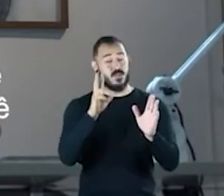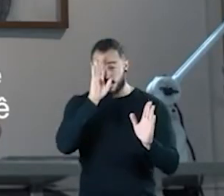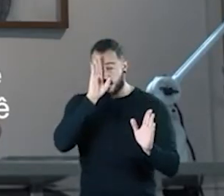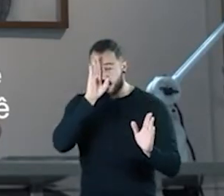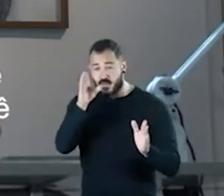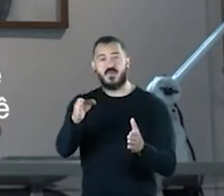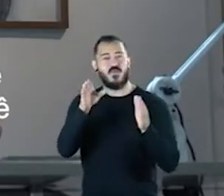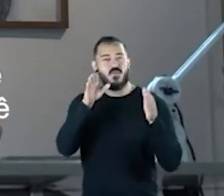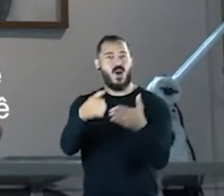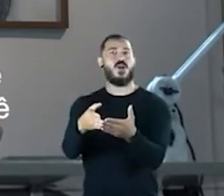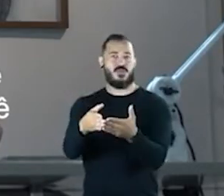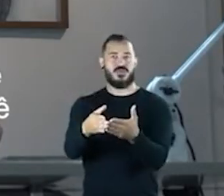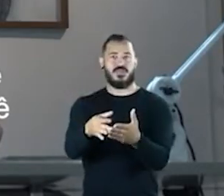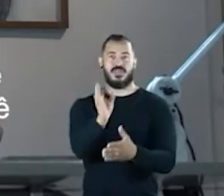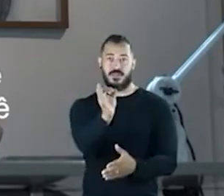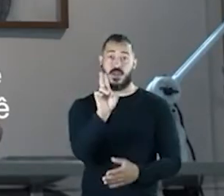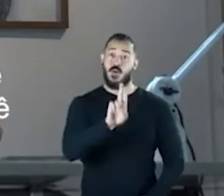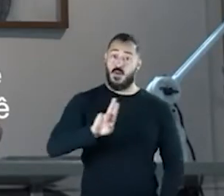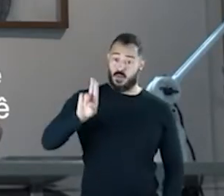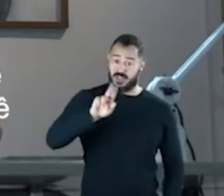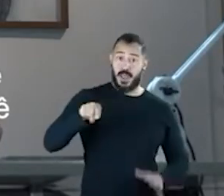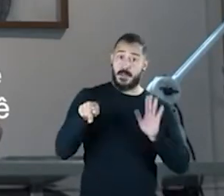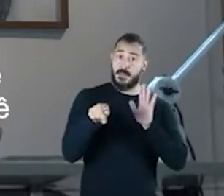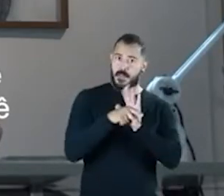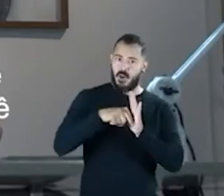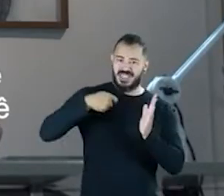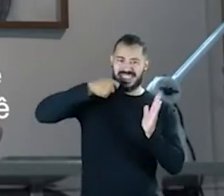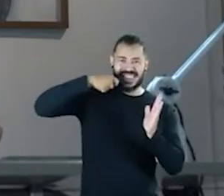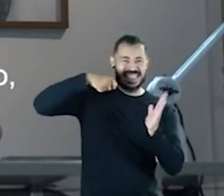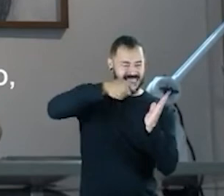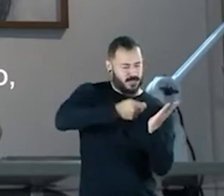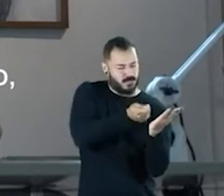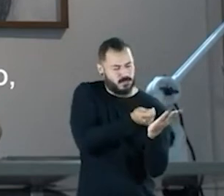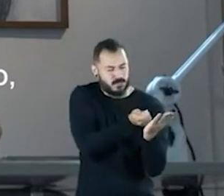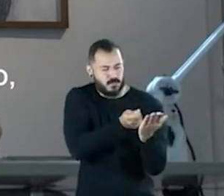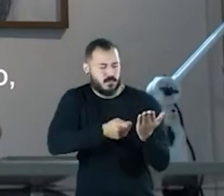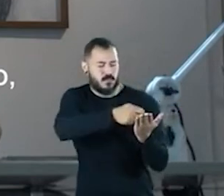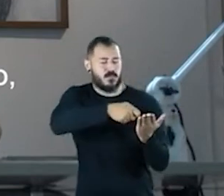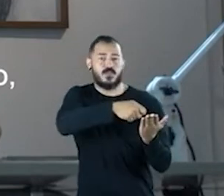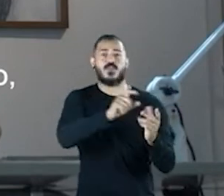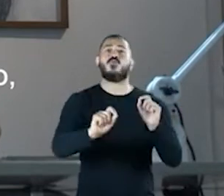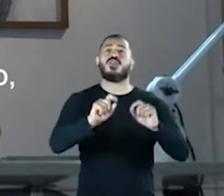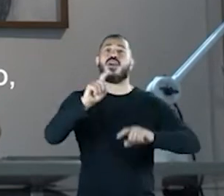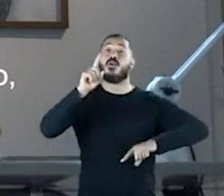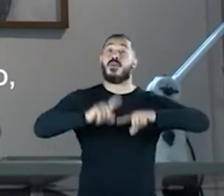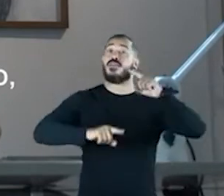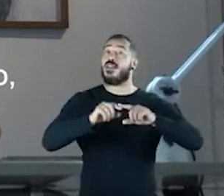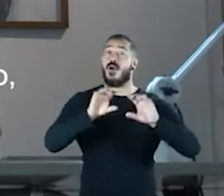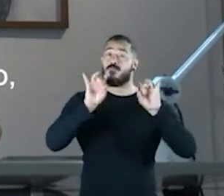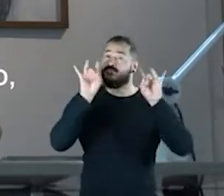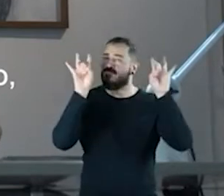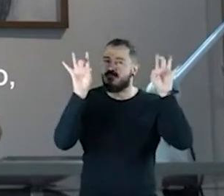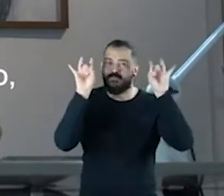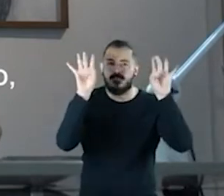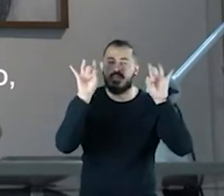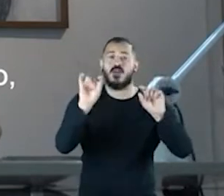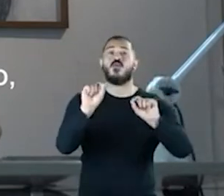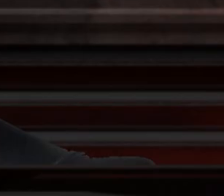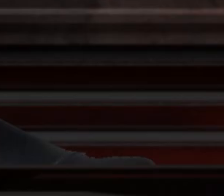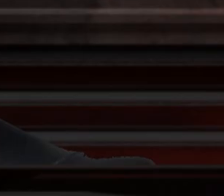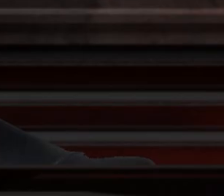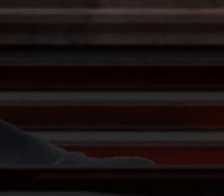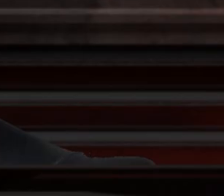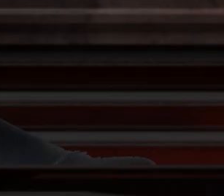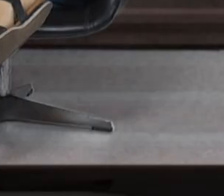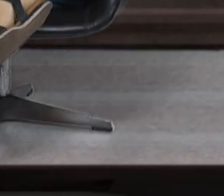Então, usar a escova de dente para desenhar significa que você está usando um material exclusivo, que tem um resultado